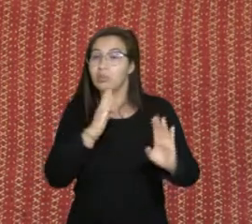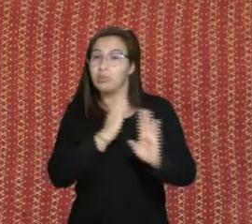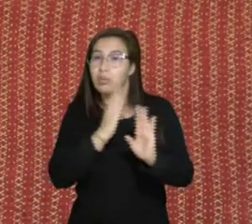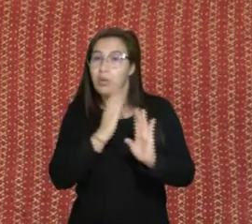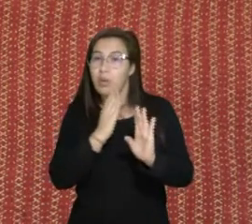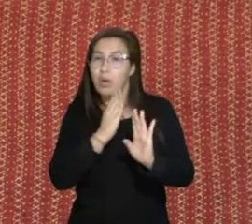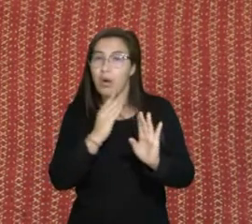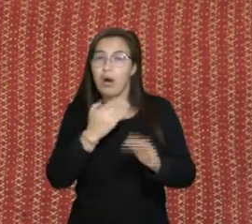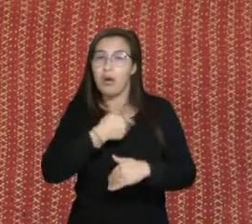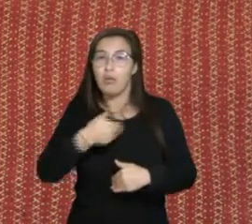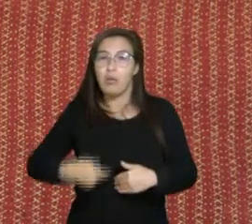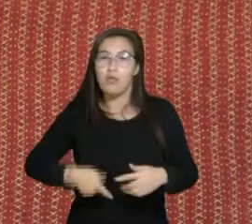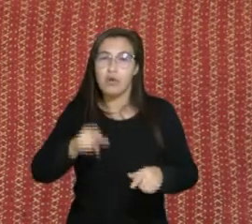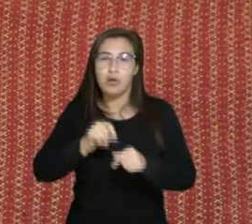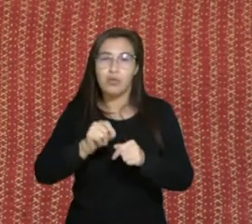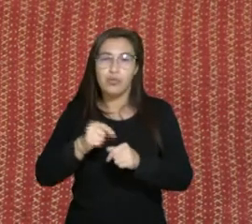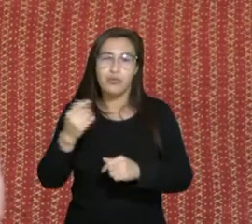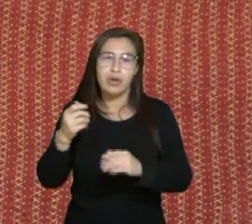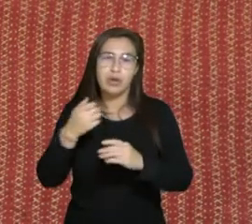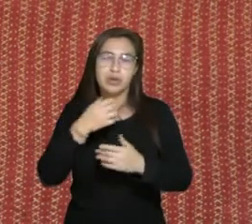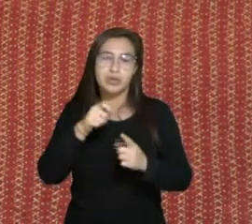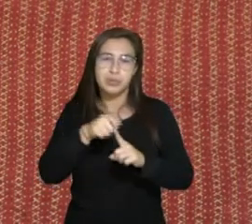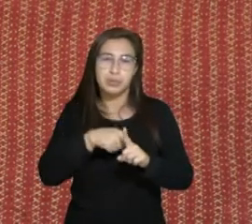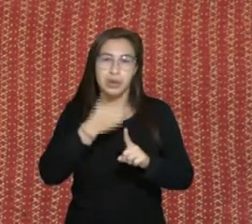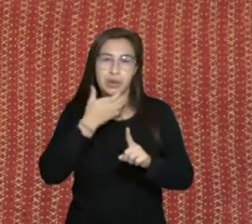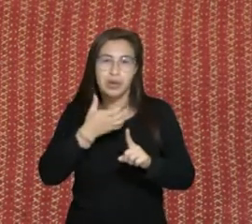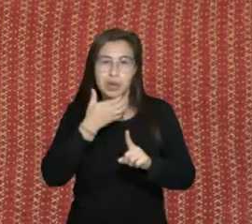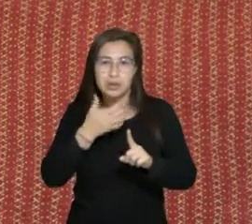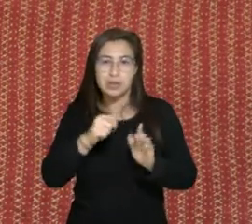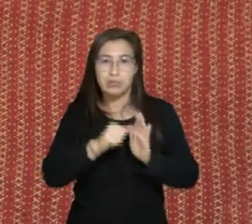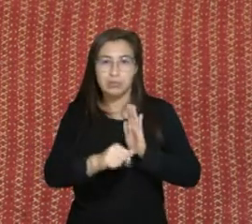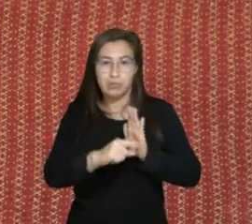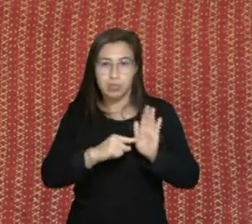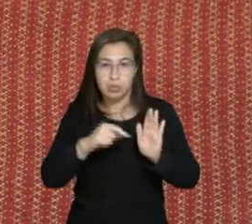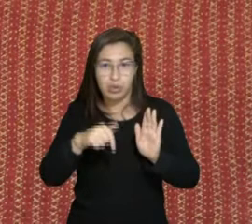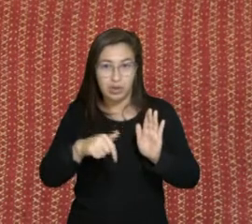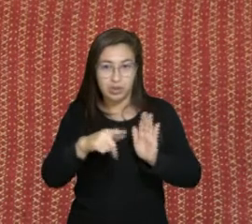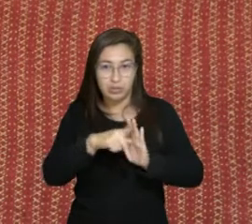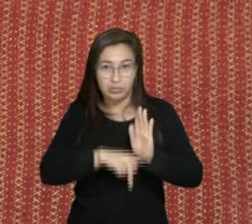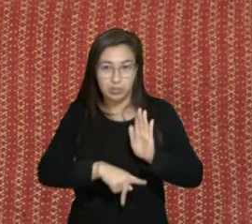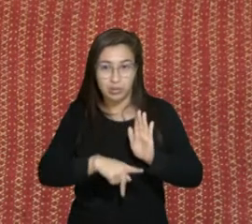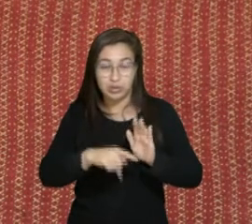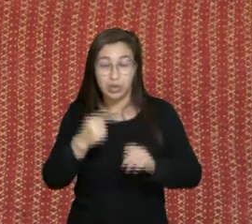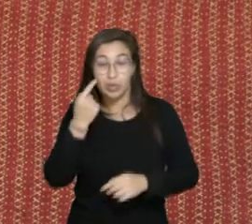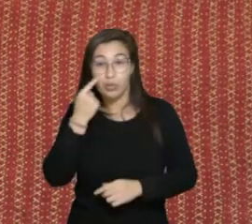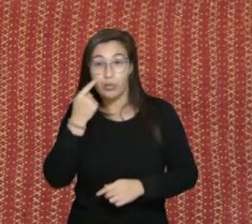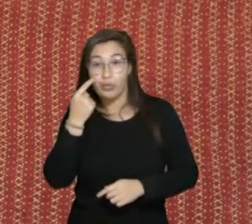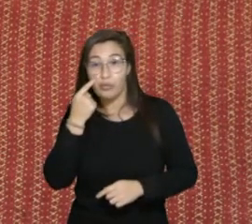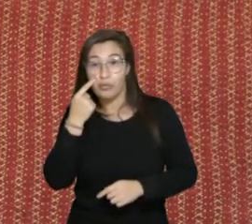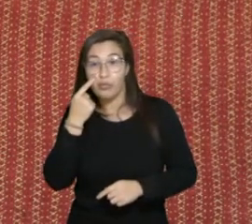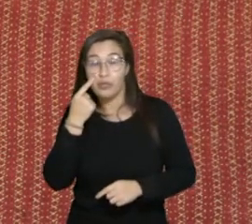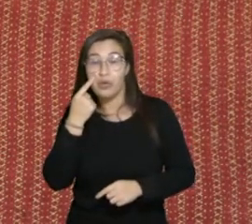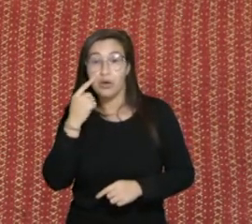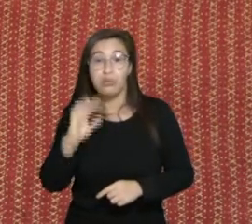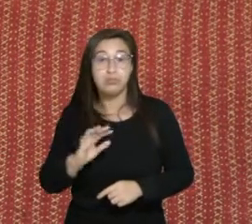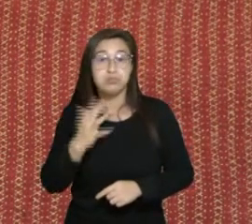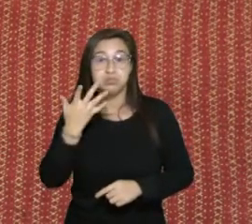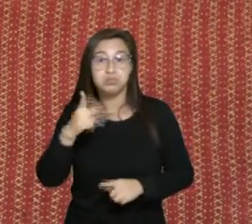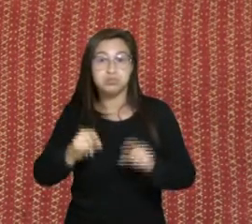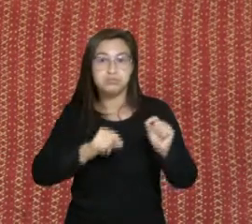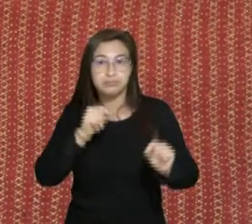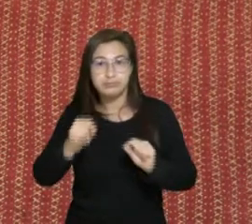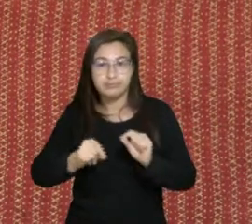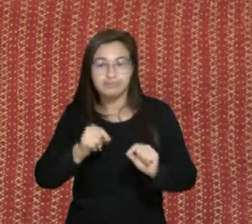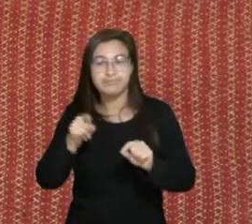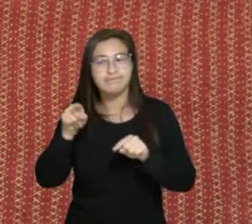que o governo fez lá trás ao vetar projeto dessa casa e ver quais as reais consequências do